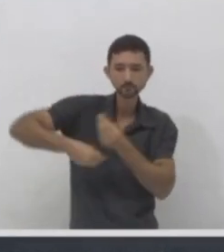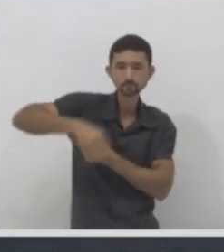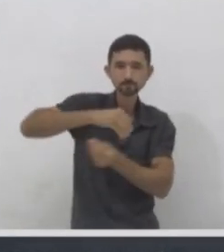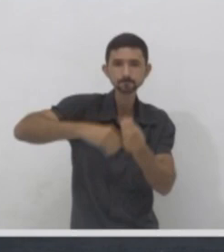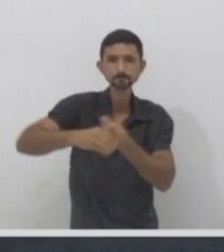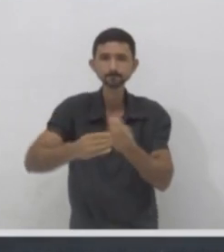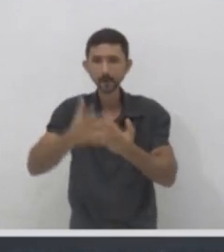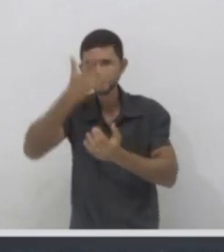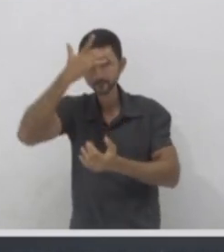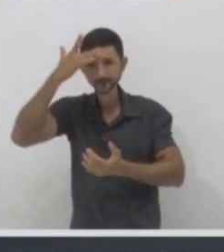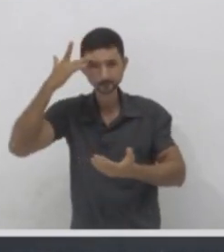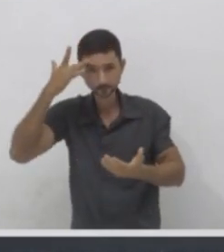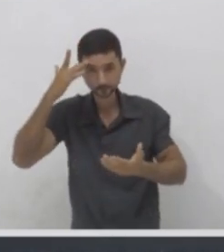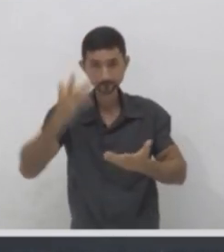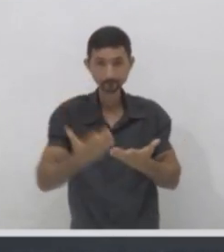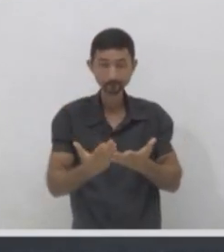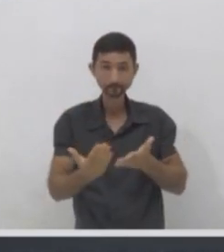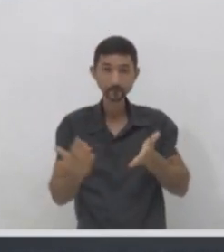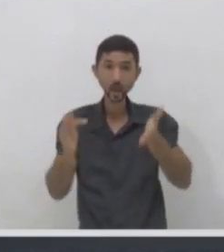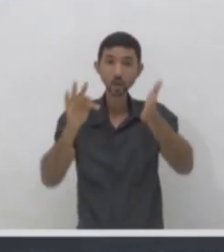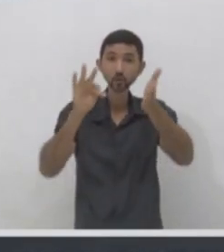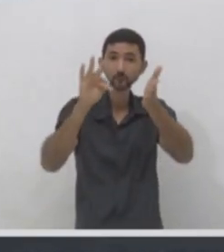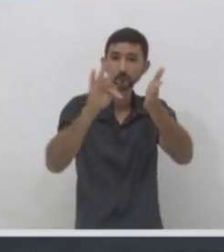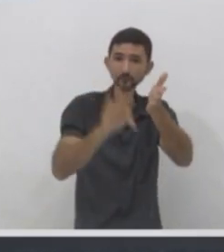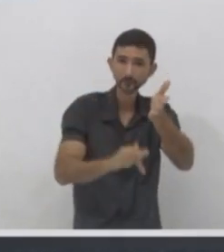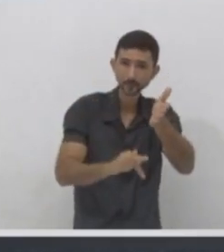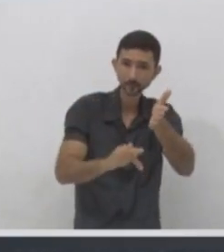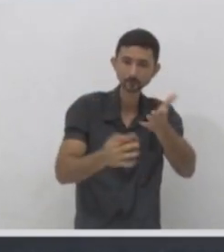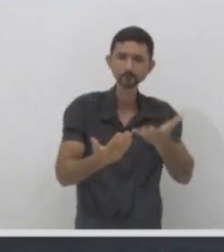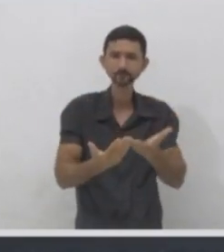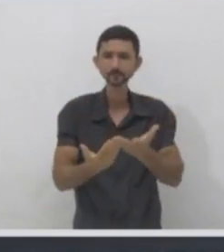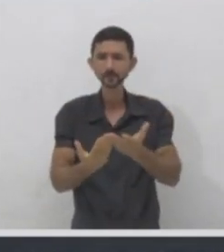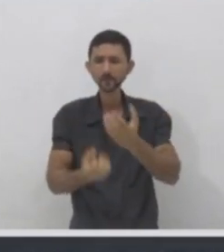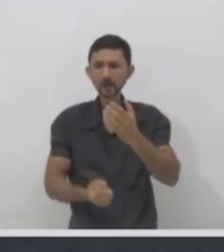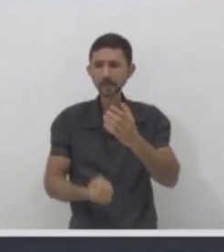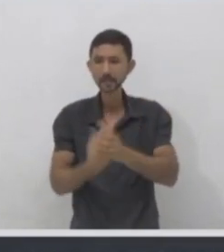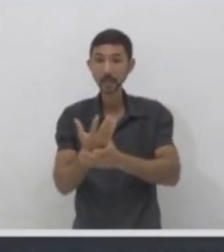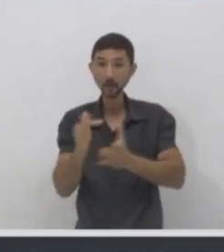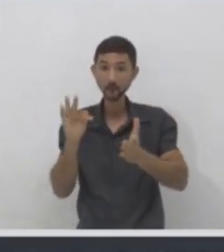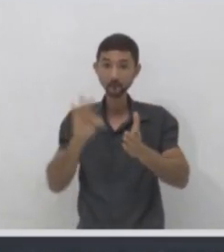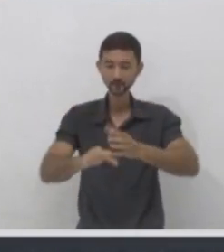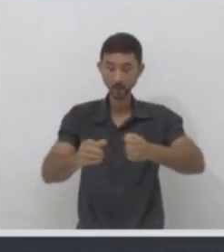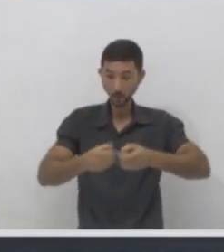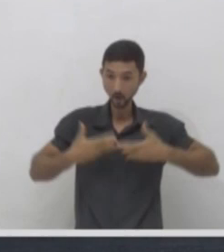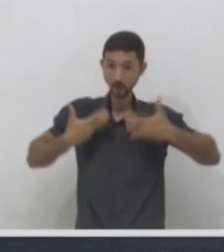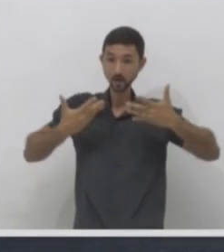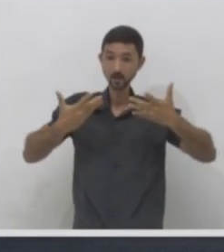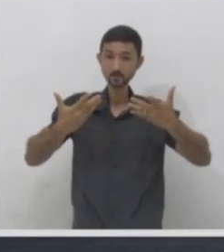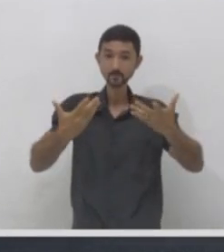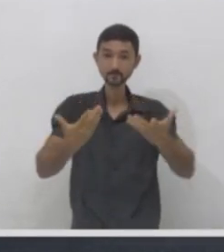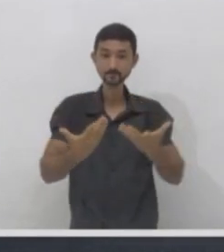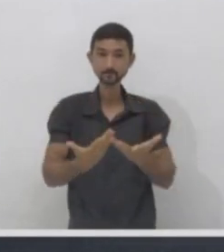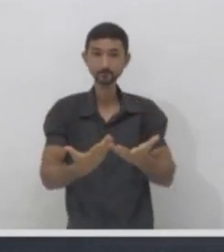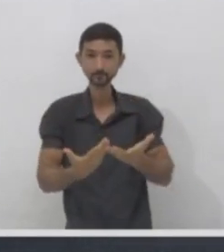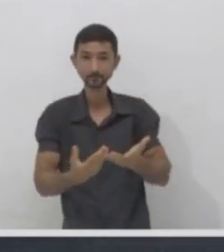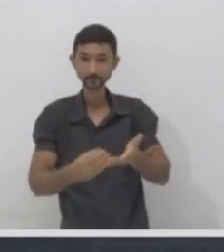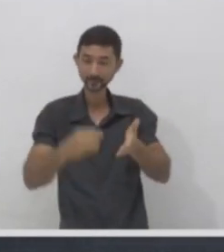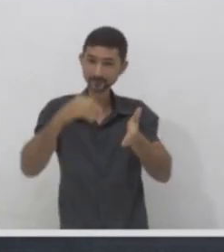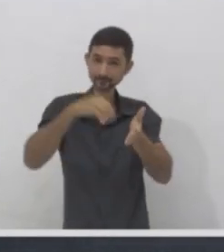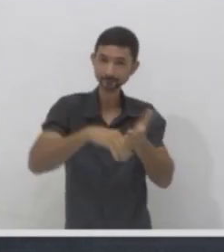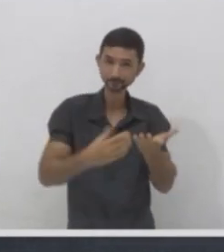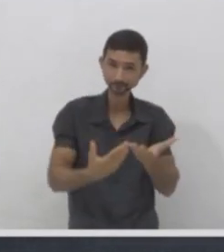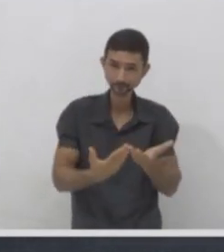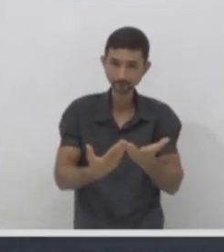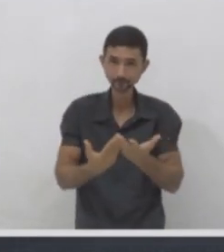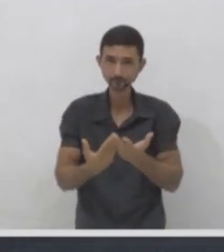personagens naquilo. Por último, nós vamos criar aquele final surpreendente, o que nós chamamos dentro da estrutura da